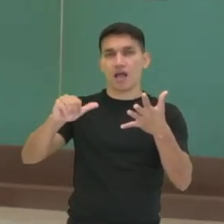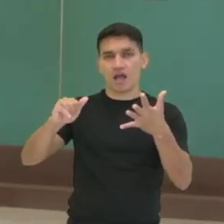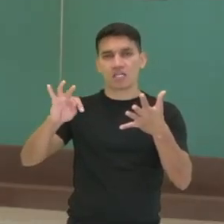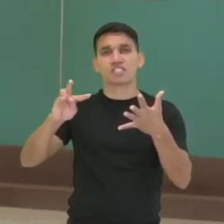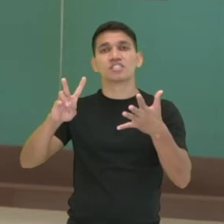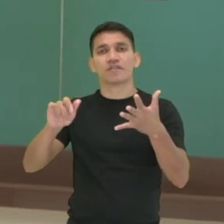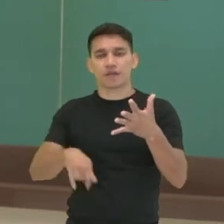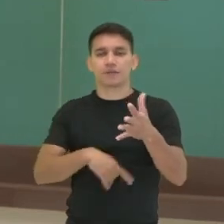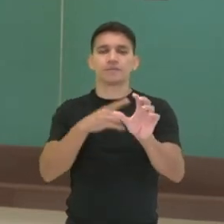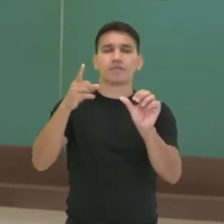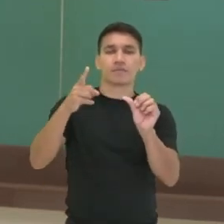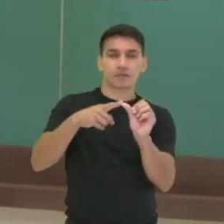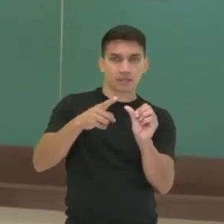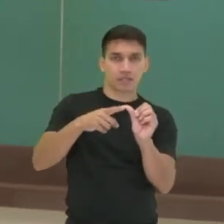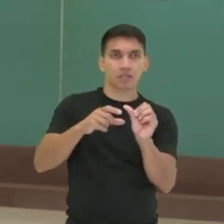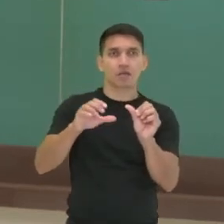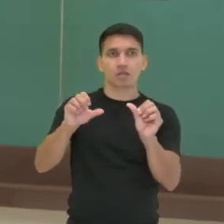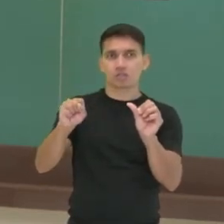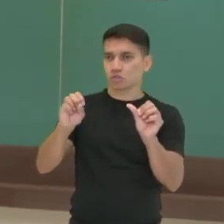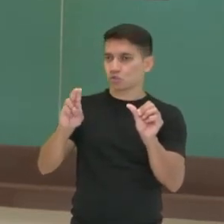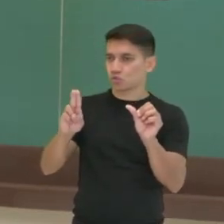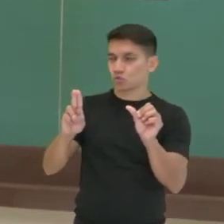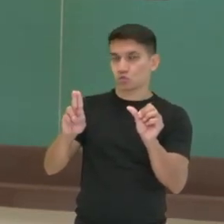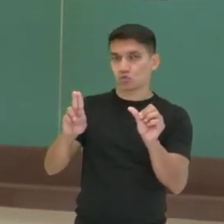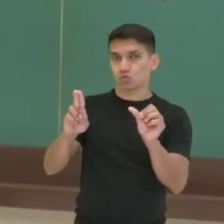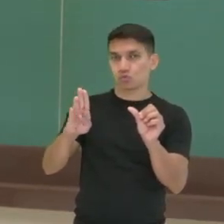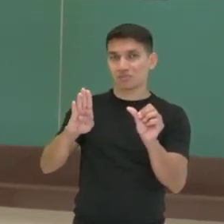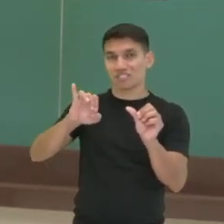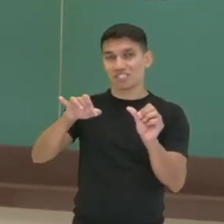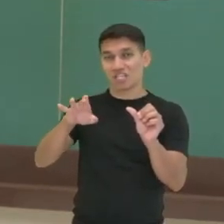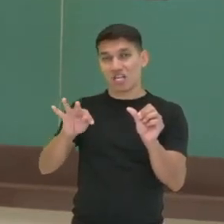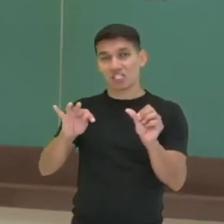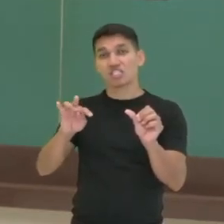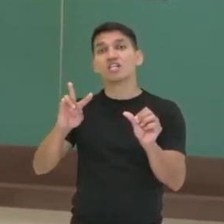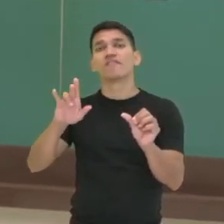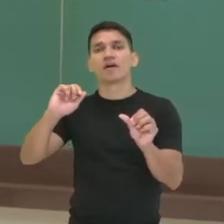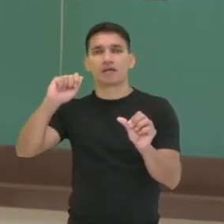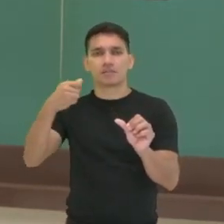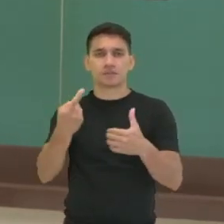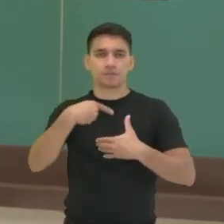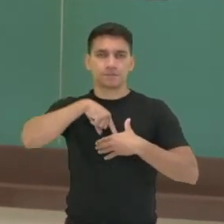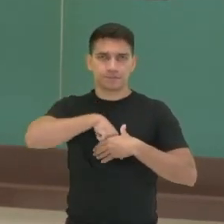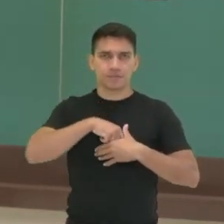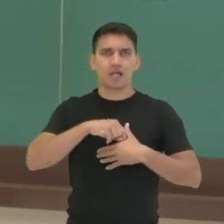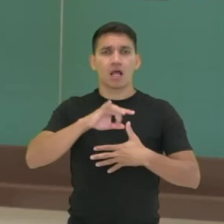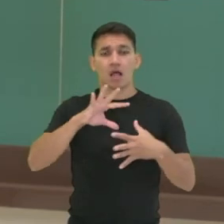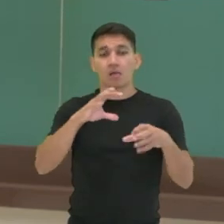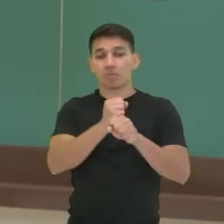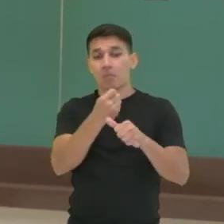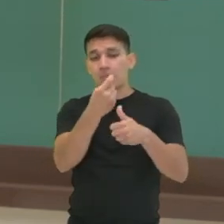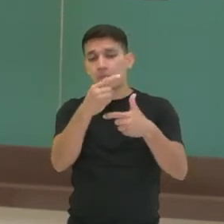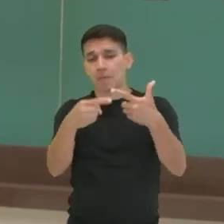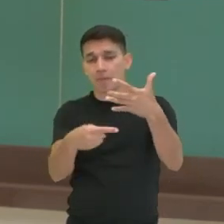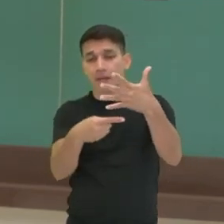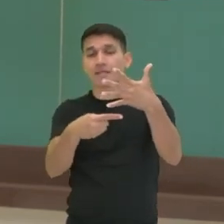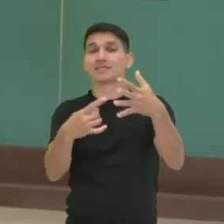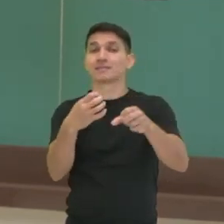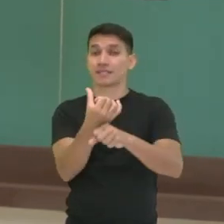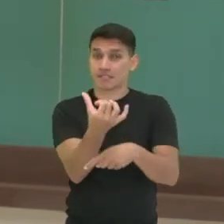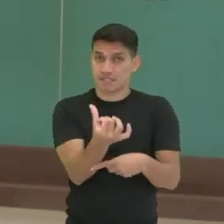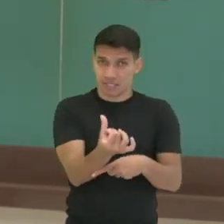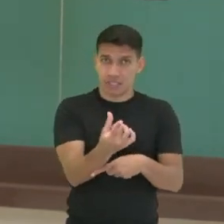de sujeito. Então, nós temos essas seis classificações dentro